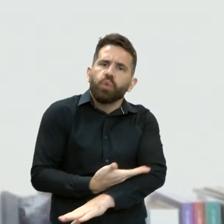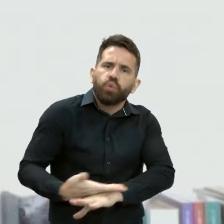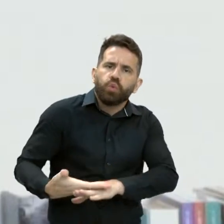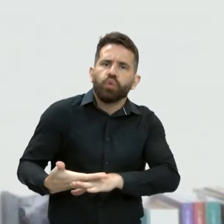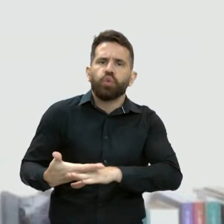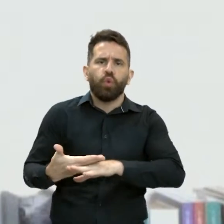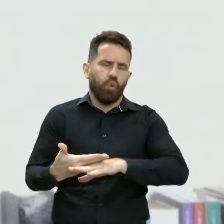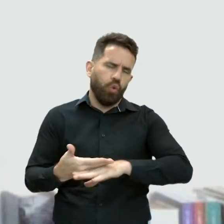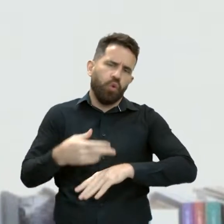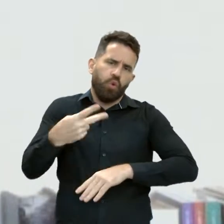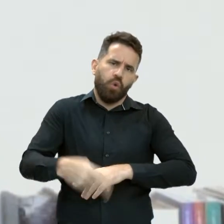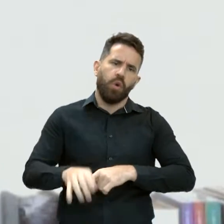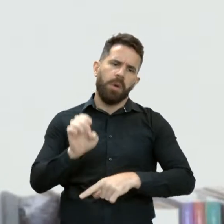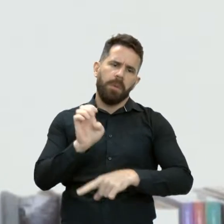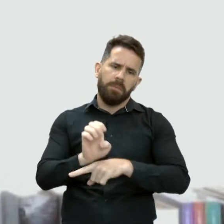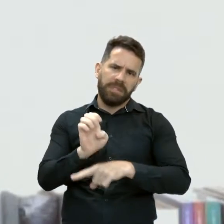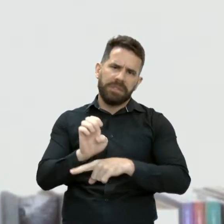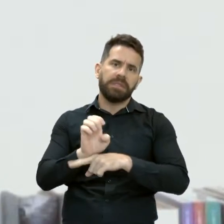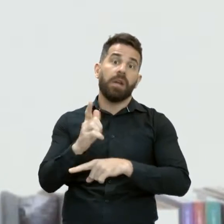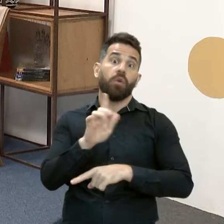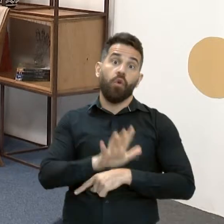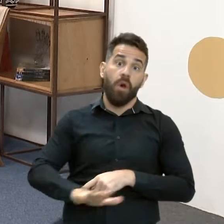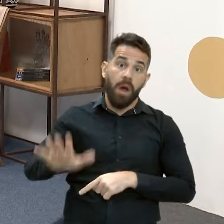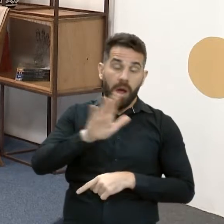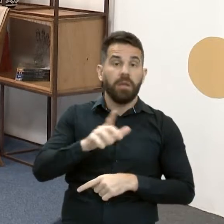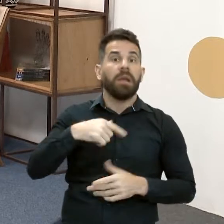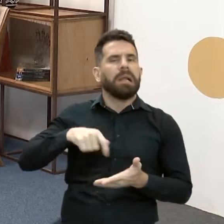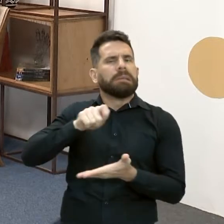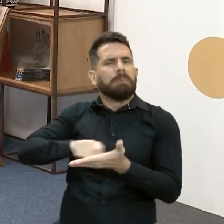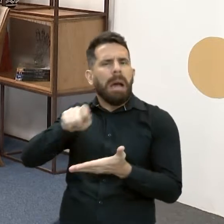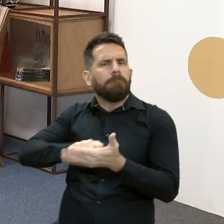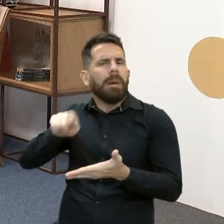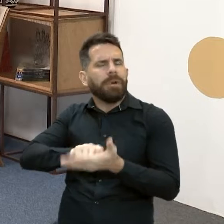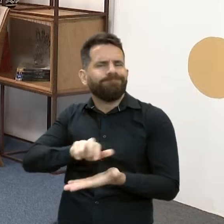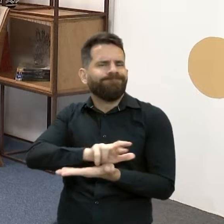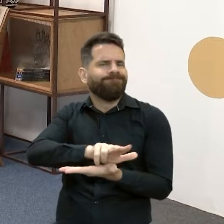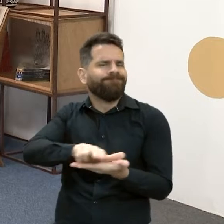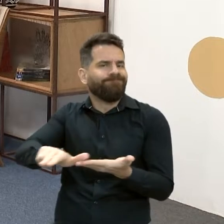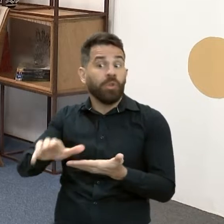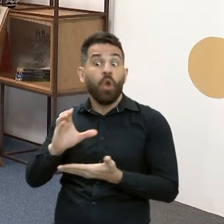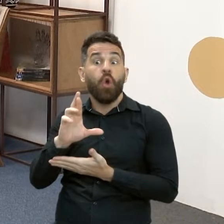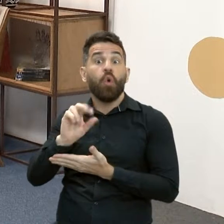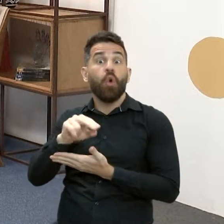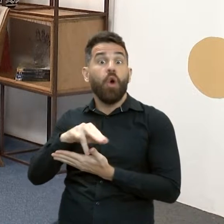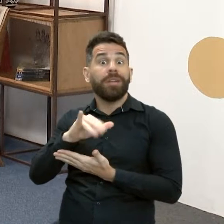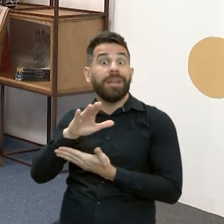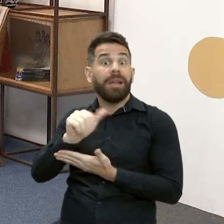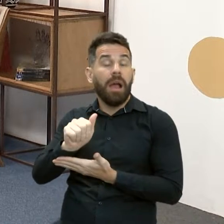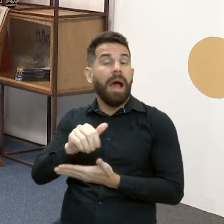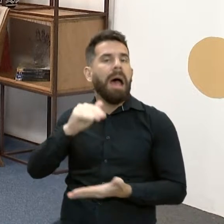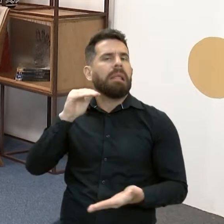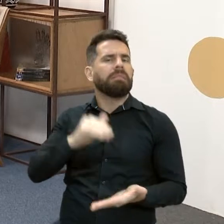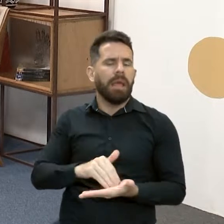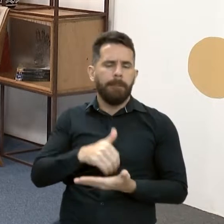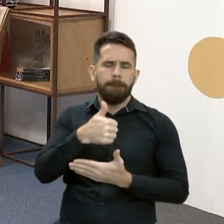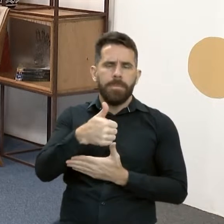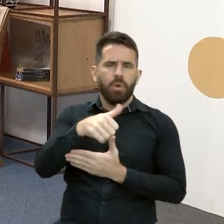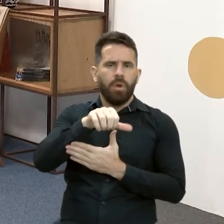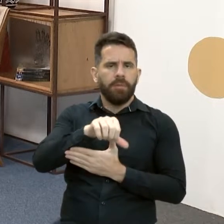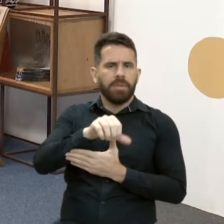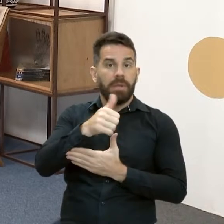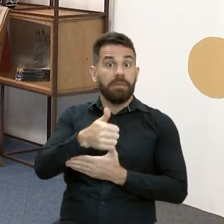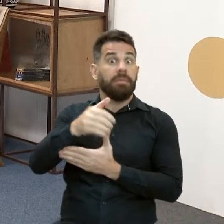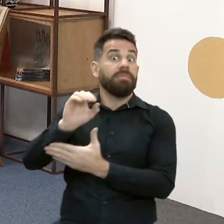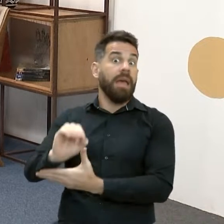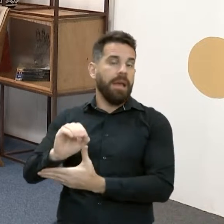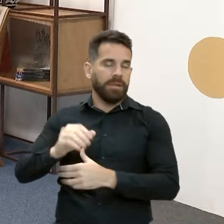muitas crônicas até 1910. Uau, muita produção, né, que ela fez. E quando foi essa